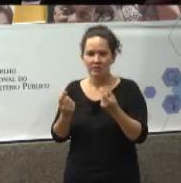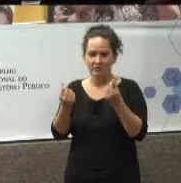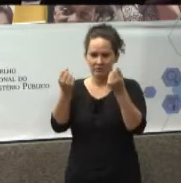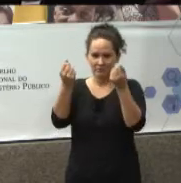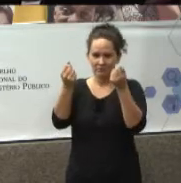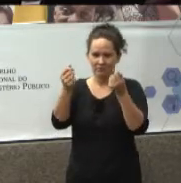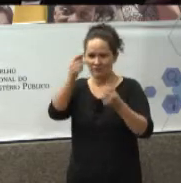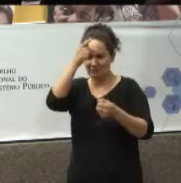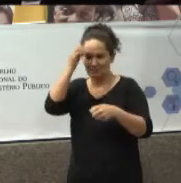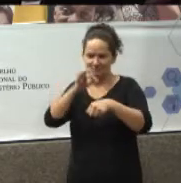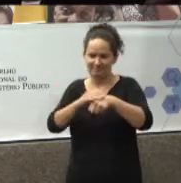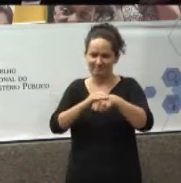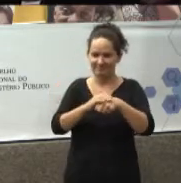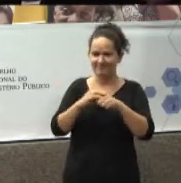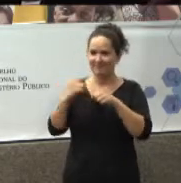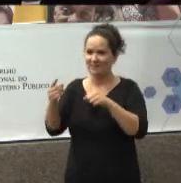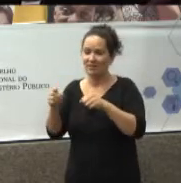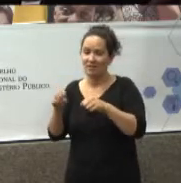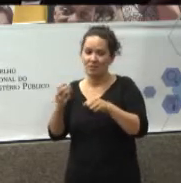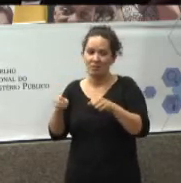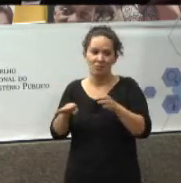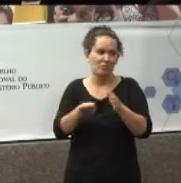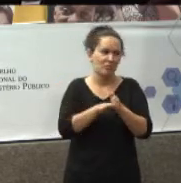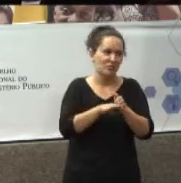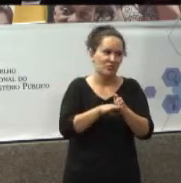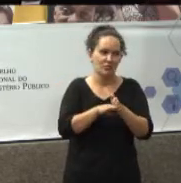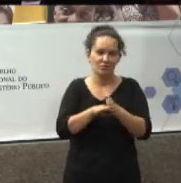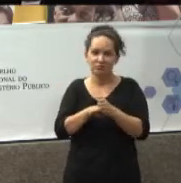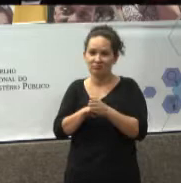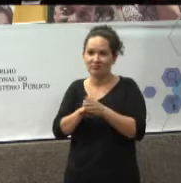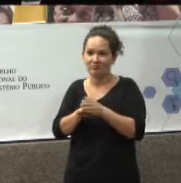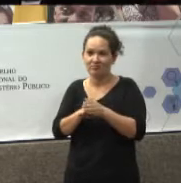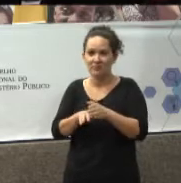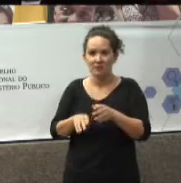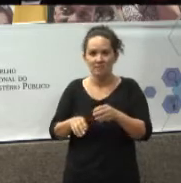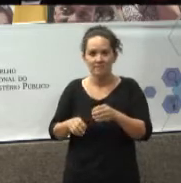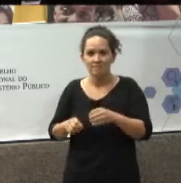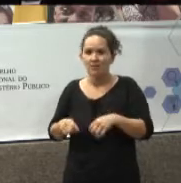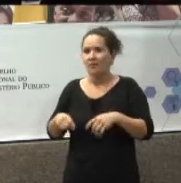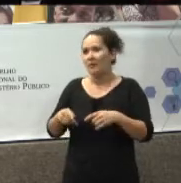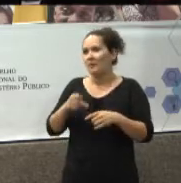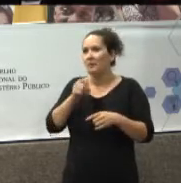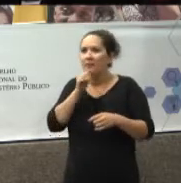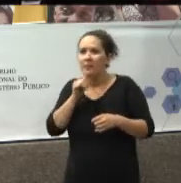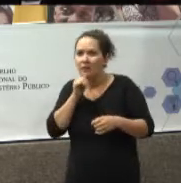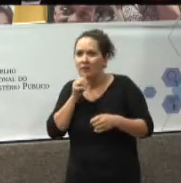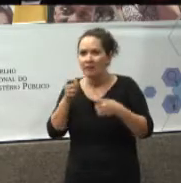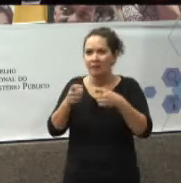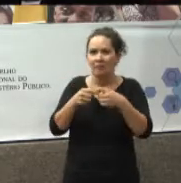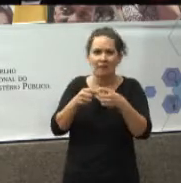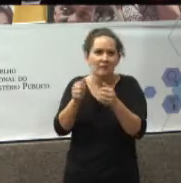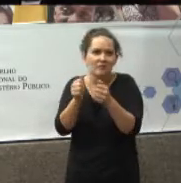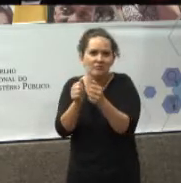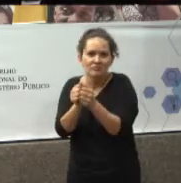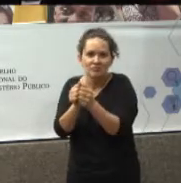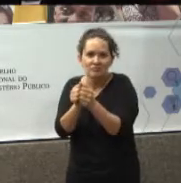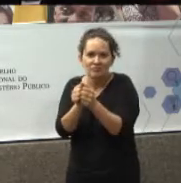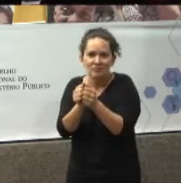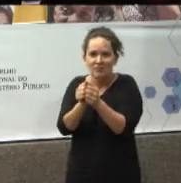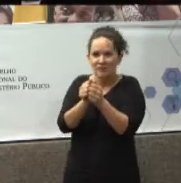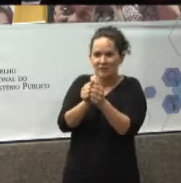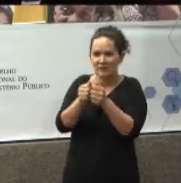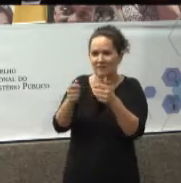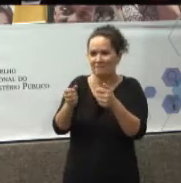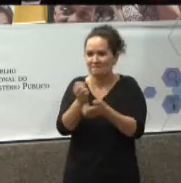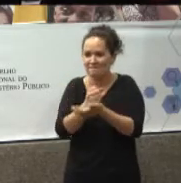recebido aquela questão da da parceria com a farmácia da parceria com a indústria farmacêutica você manda você